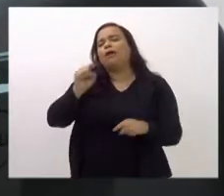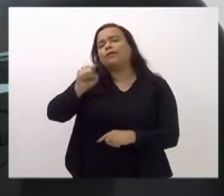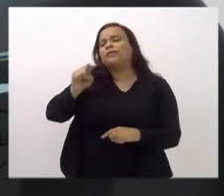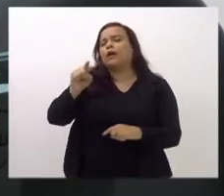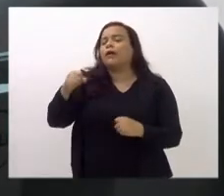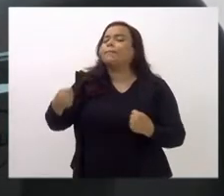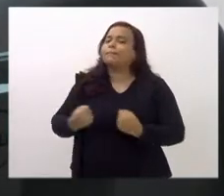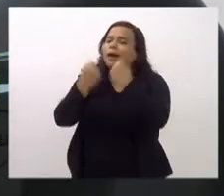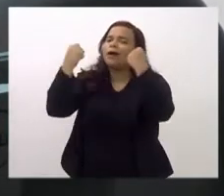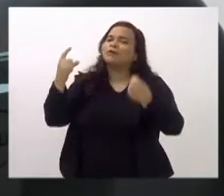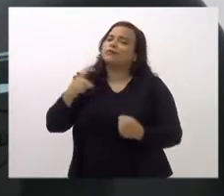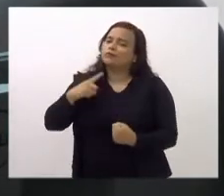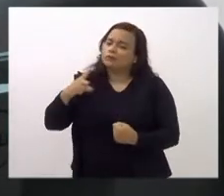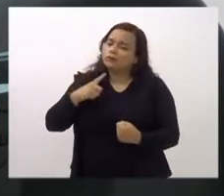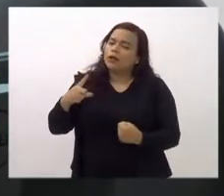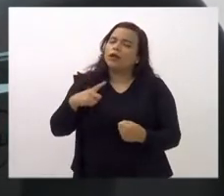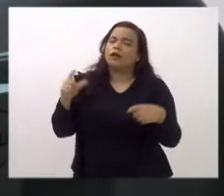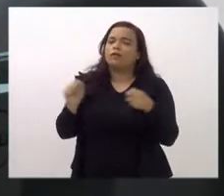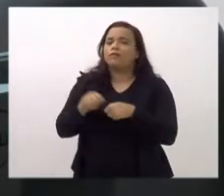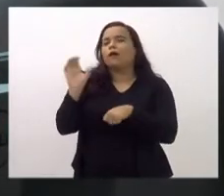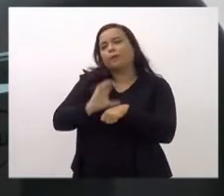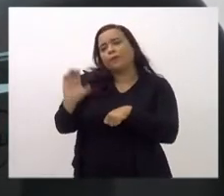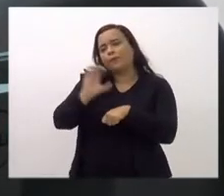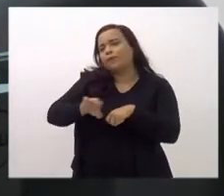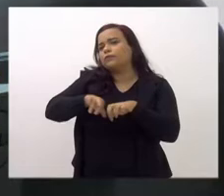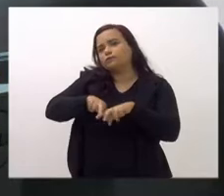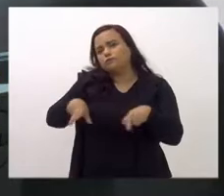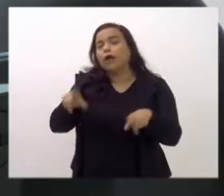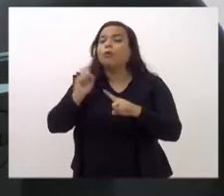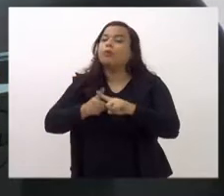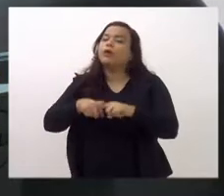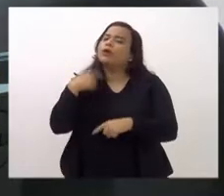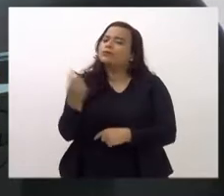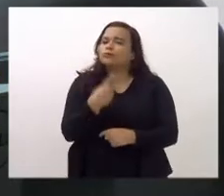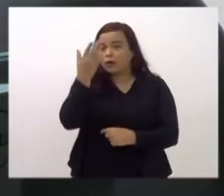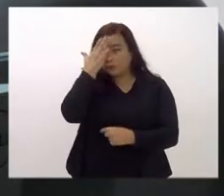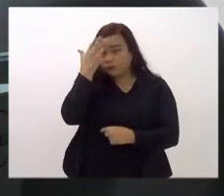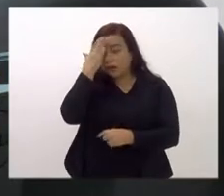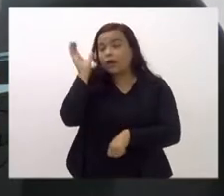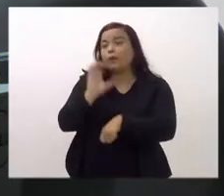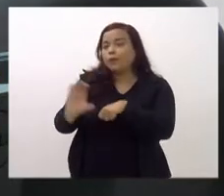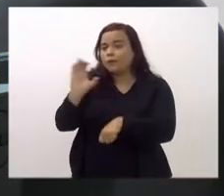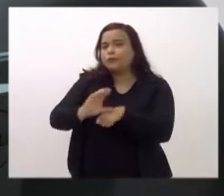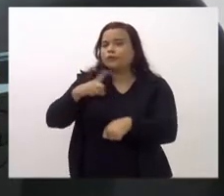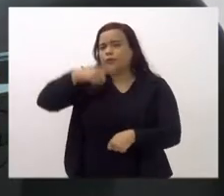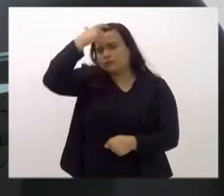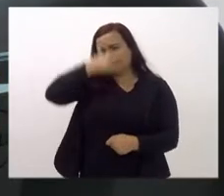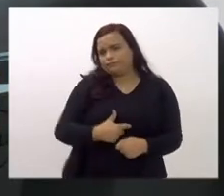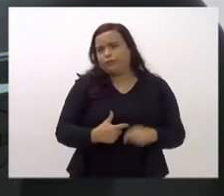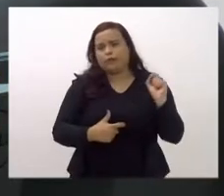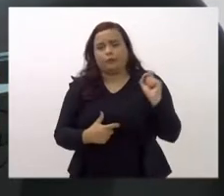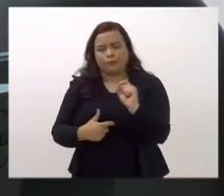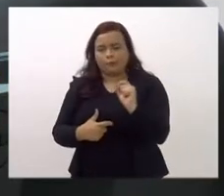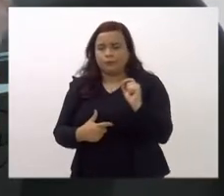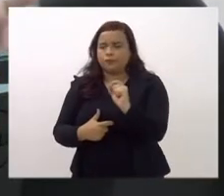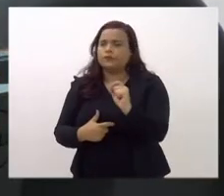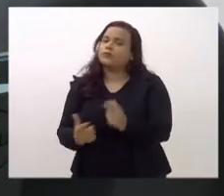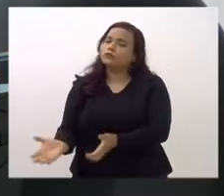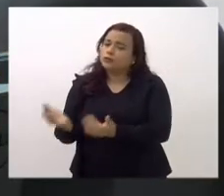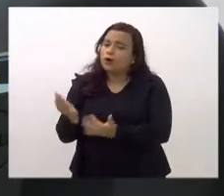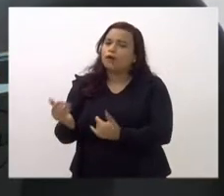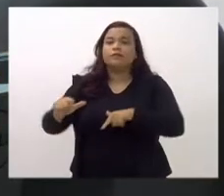sobremaneira a realização desses cursos, porque a gente sabe que esses cursos têm um perfil, geralmente, de